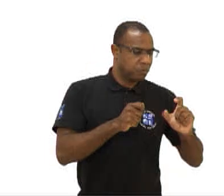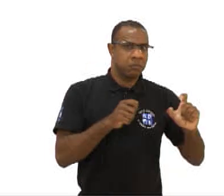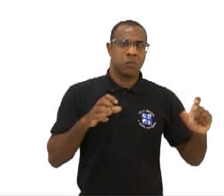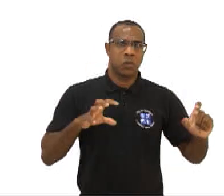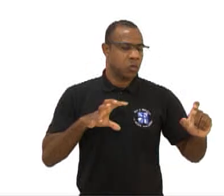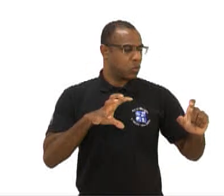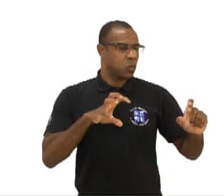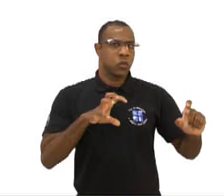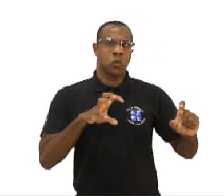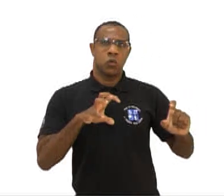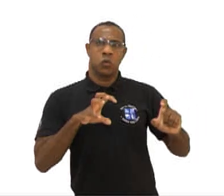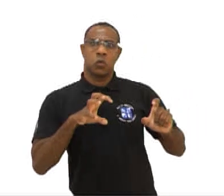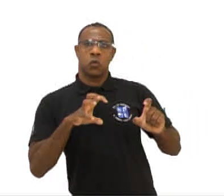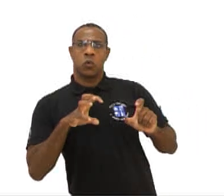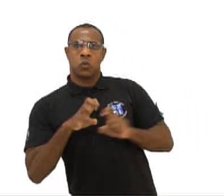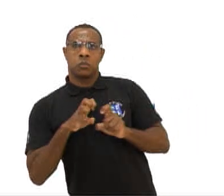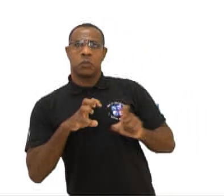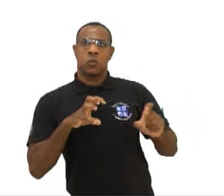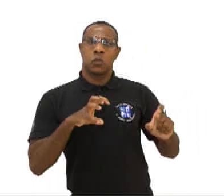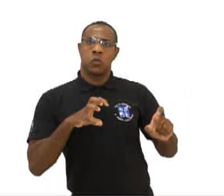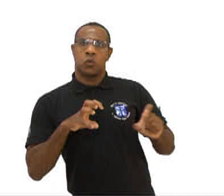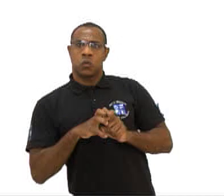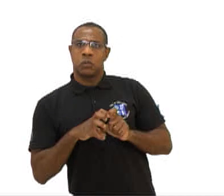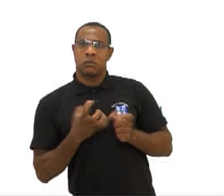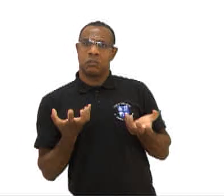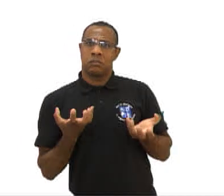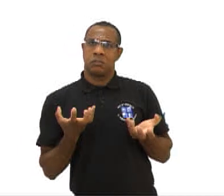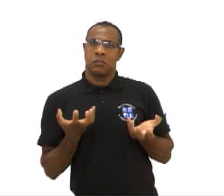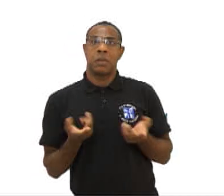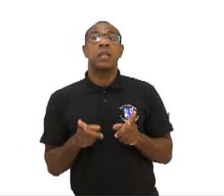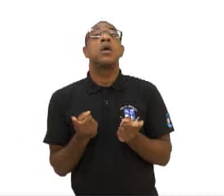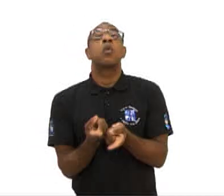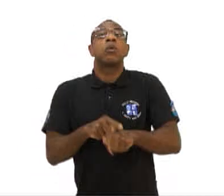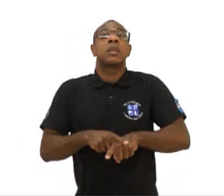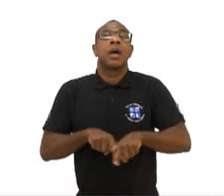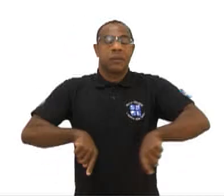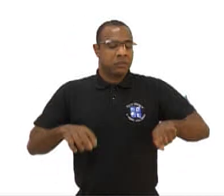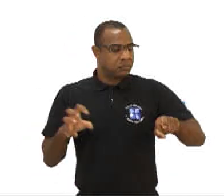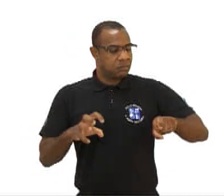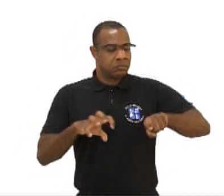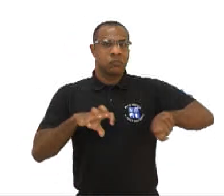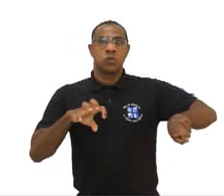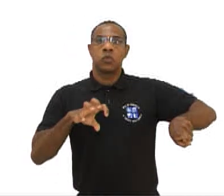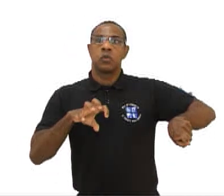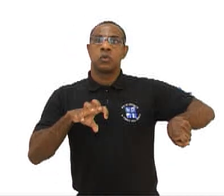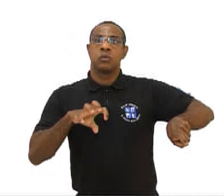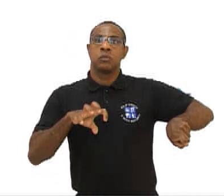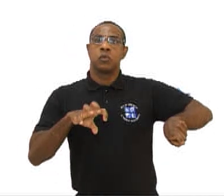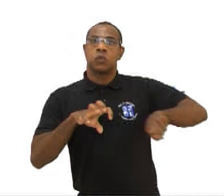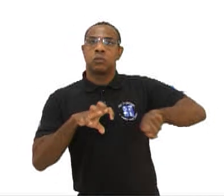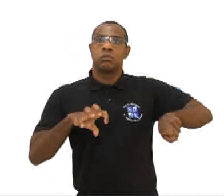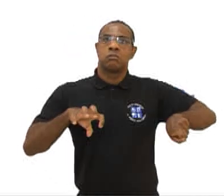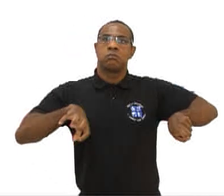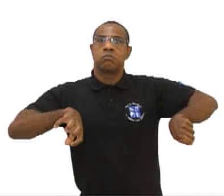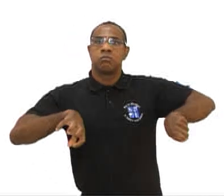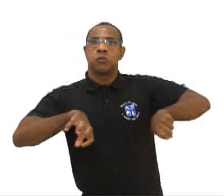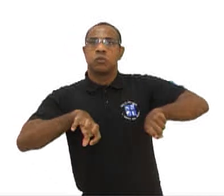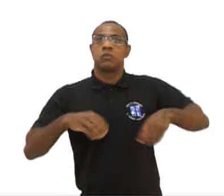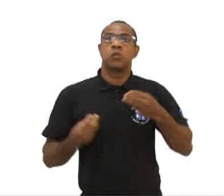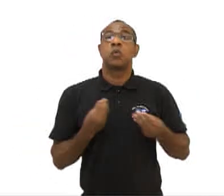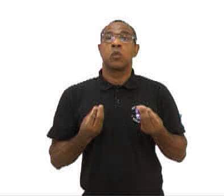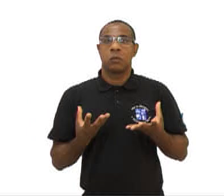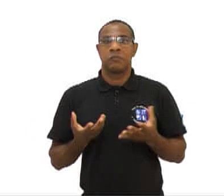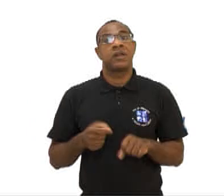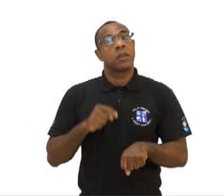de mesma intensidade e direção, mas no sentido contrário. Eu vou dar um tempinho para vocês aí e daqui a pouco a gente responde essa questão.